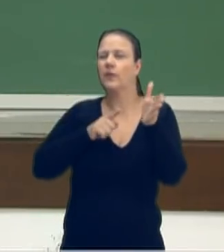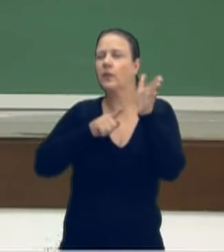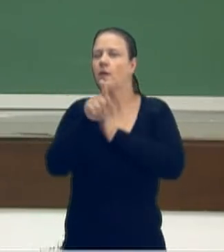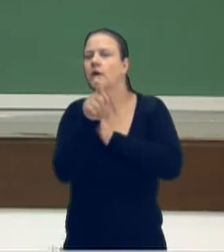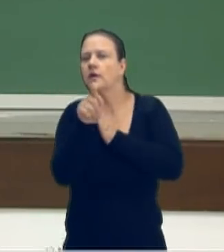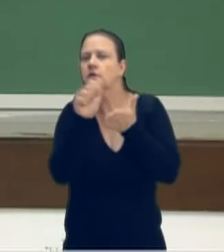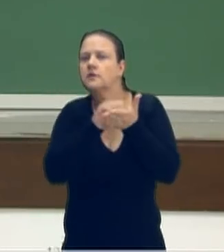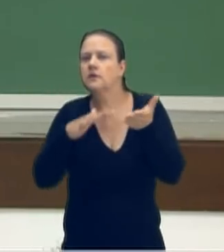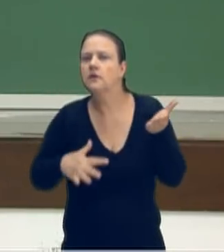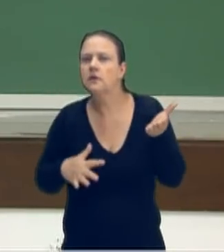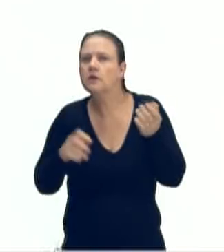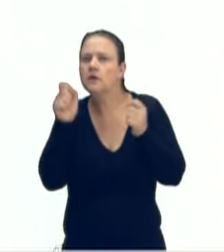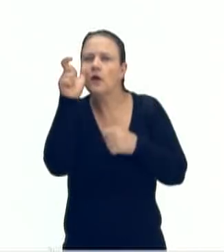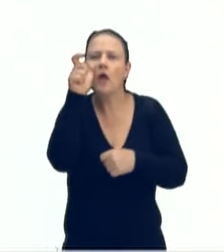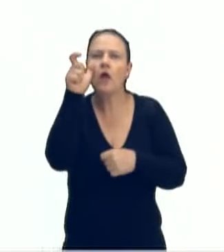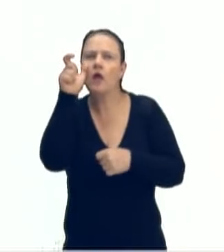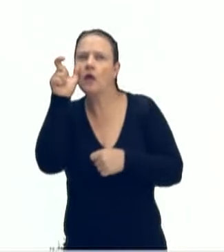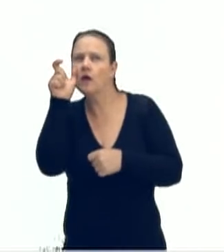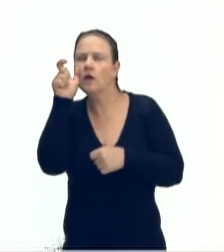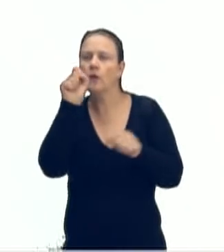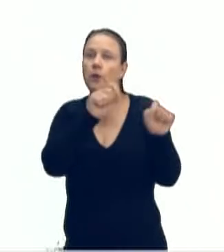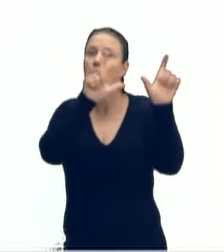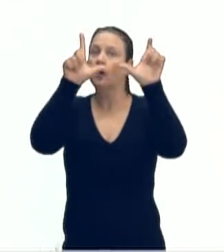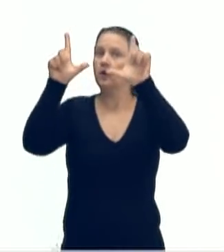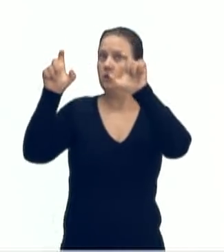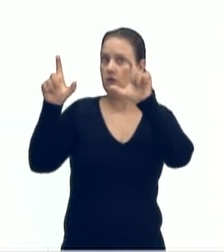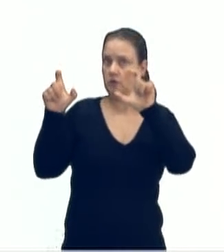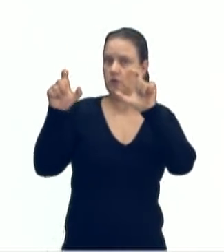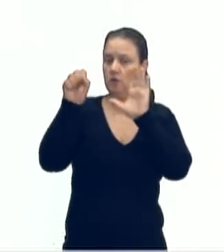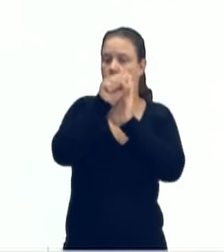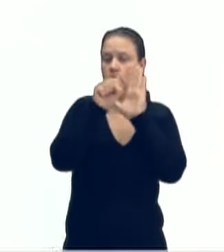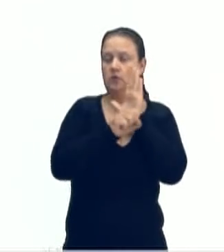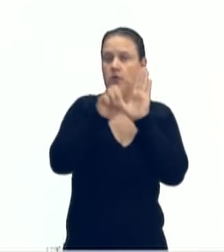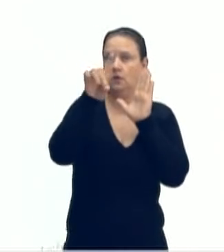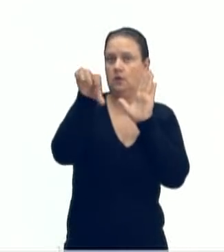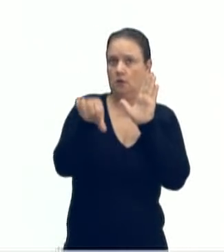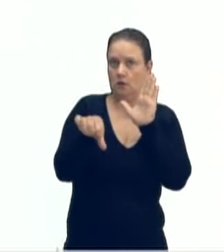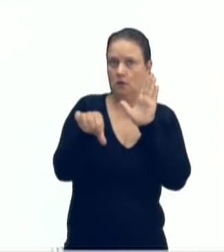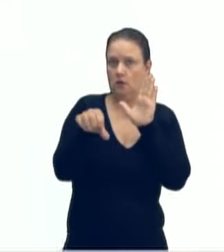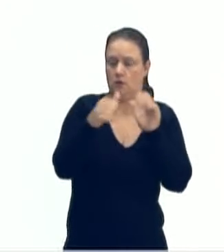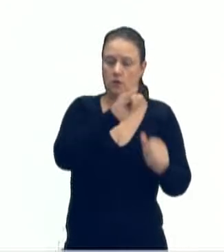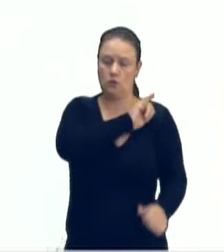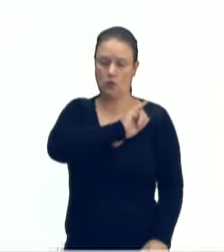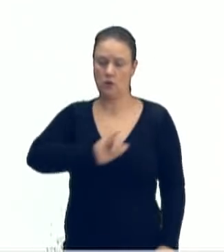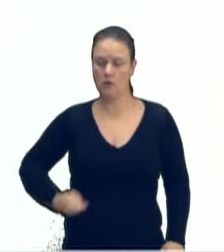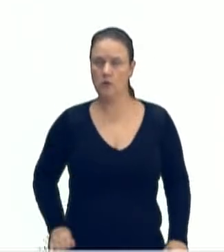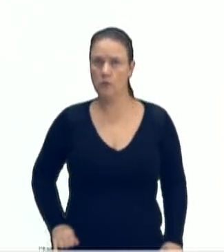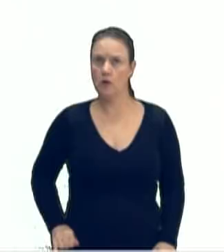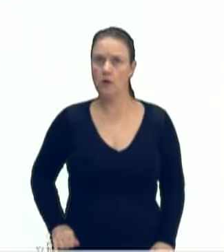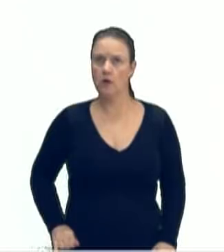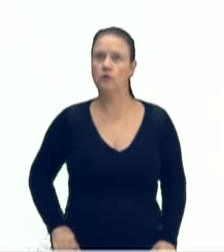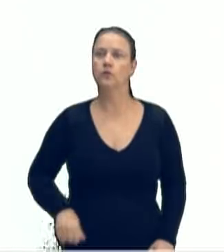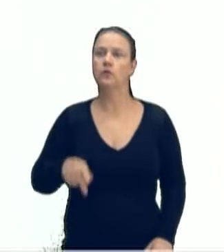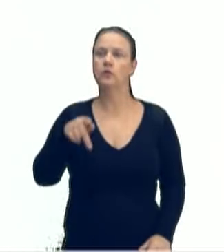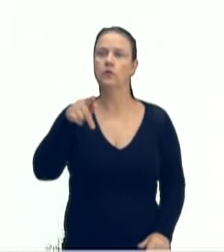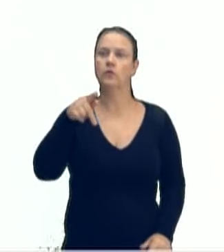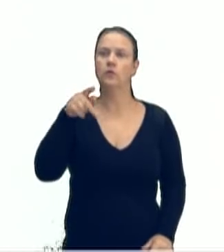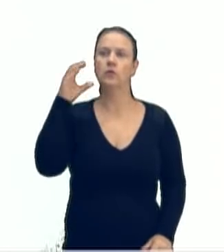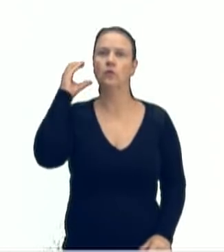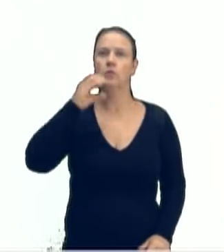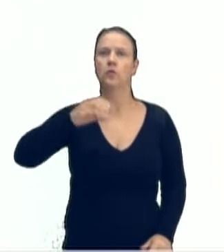primeiras atividades. Observe a nossa fotografia do século XIX, imperador Dom Pedro II do Brasil, com